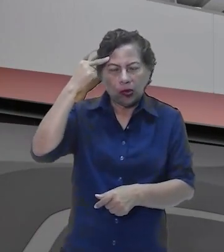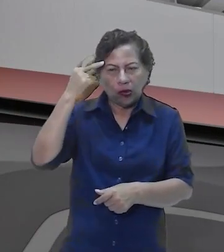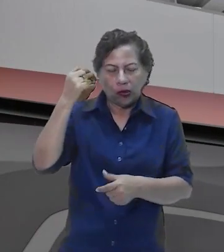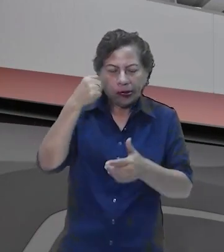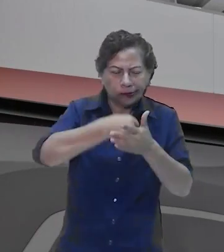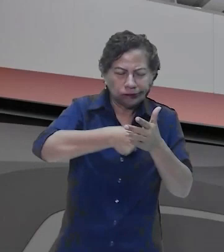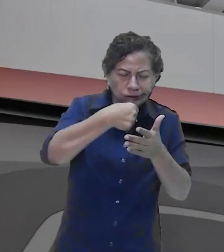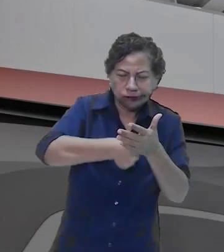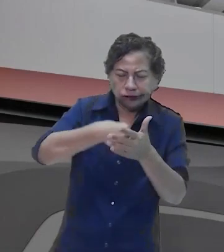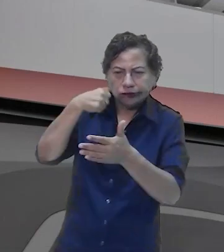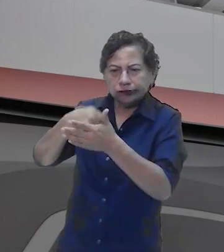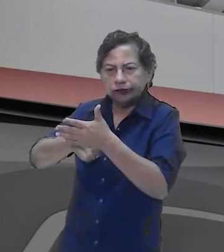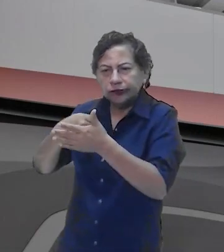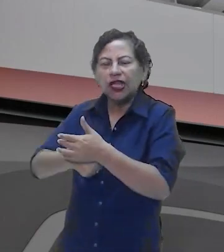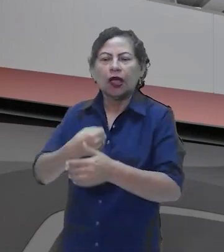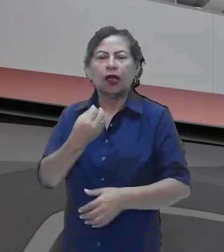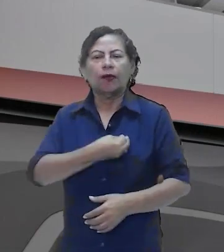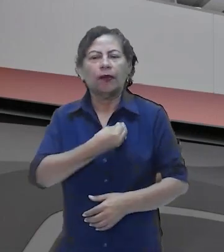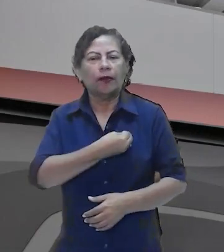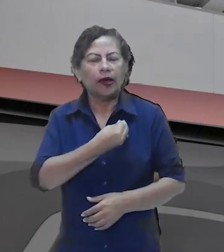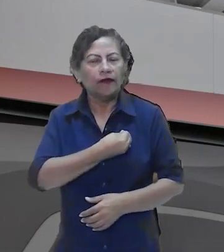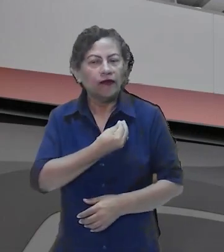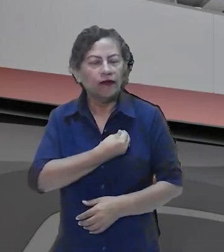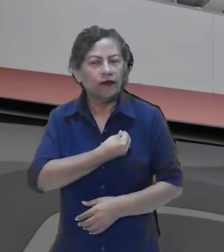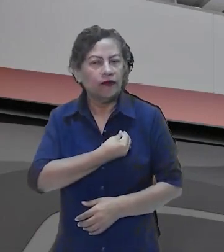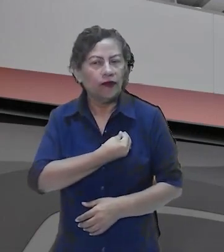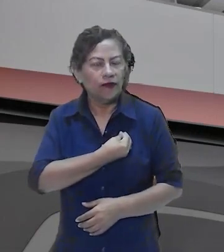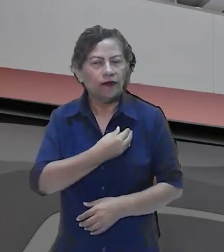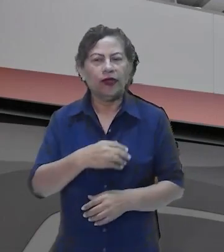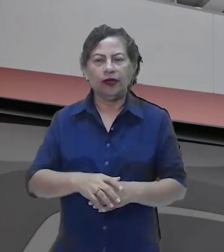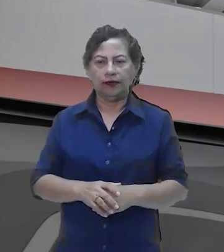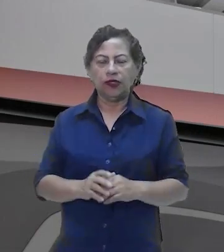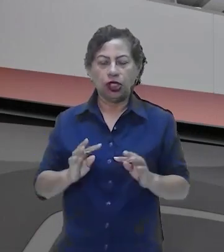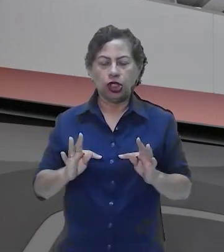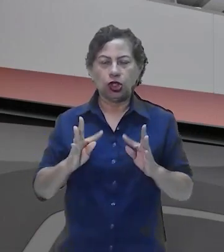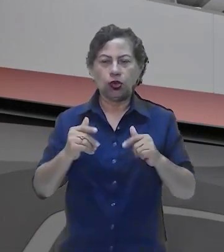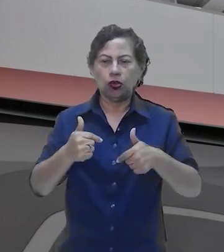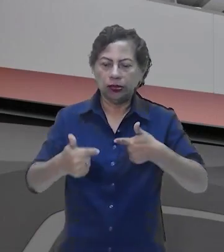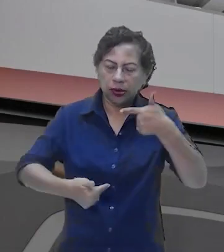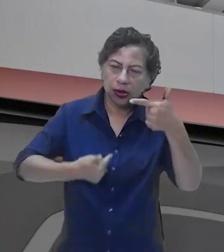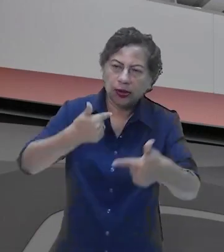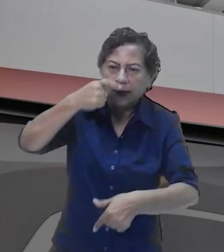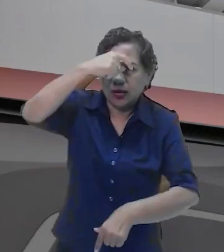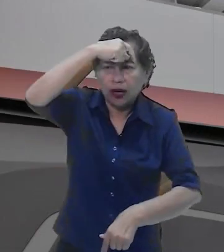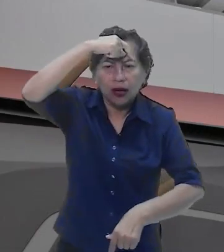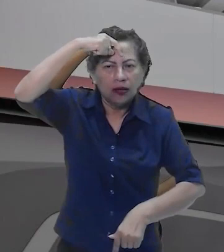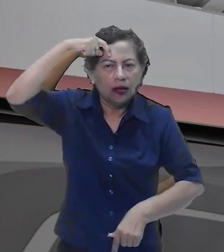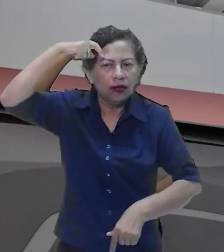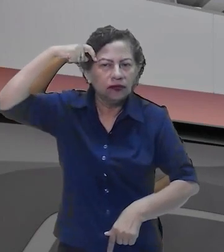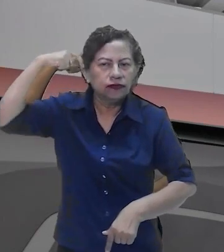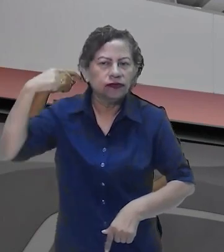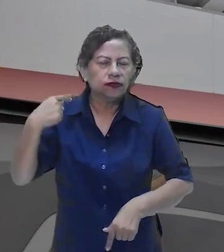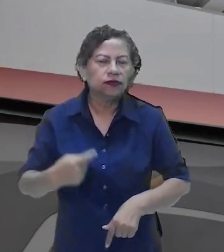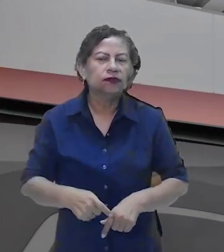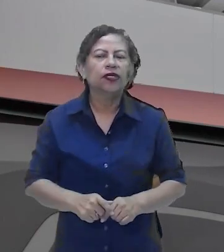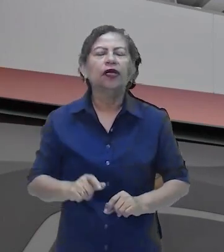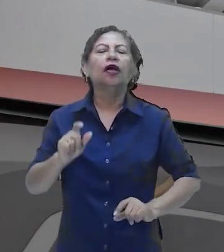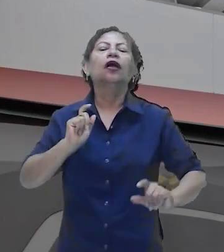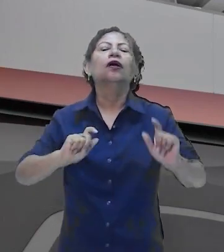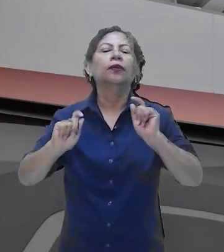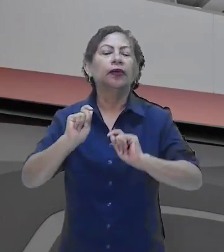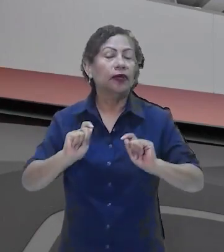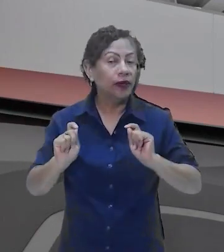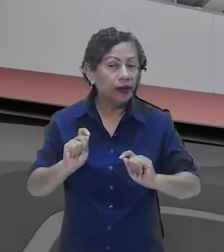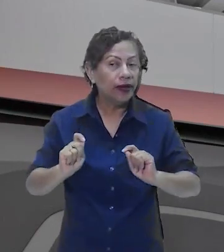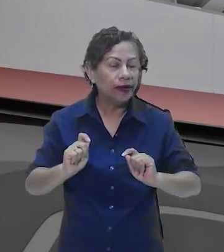para a sua sobrevivência, tudo aquilo que ele precisa. E o fruto do trabalho, desse trabalho, é justamente a